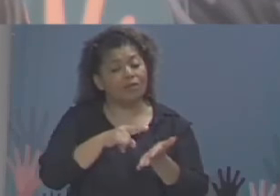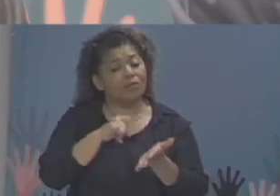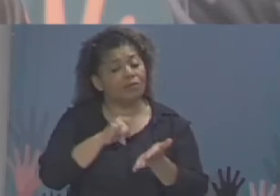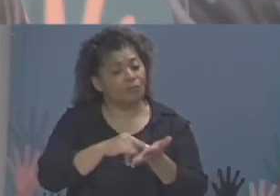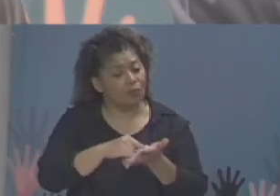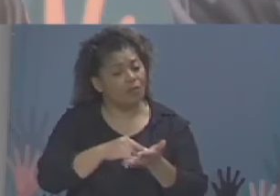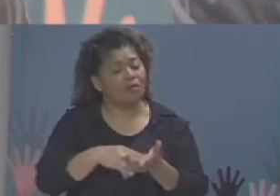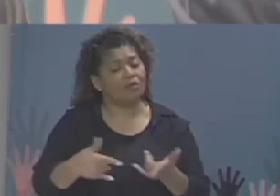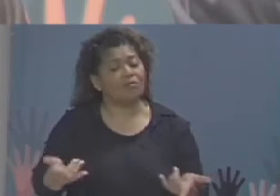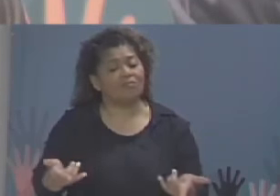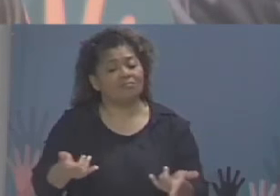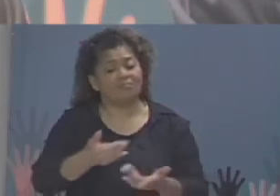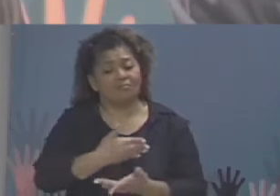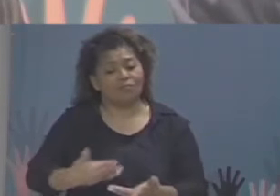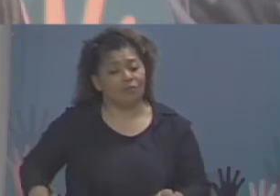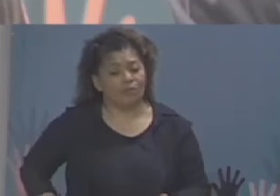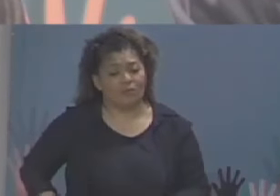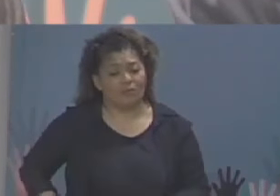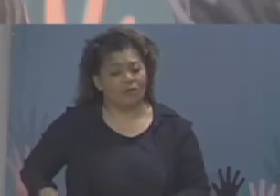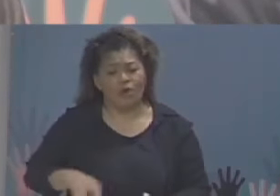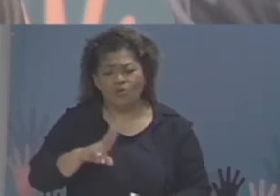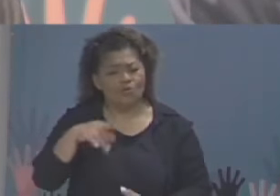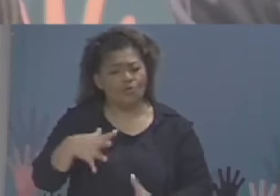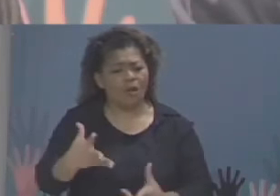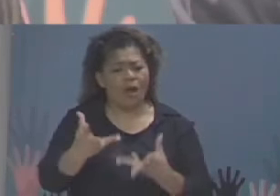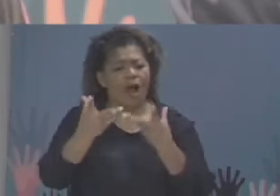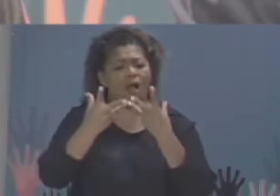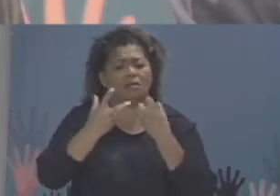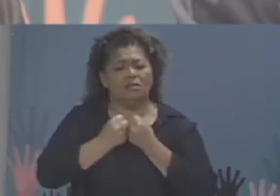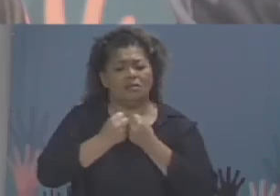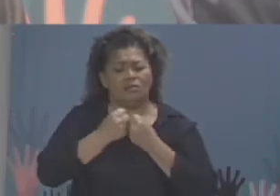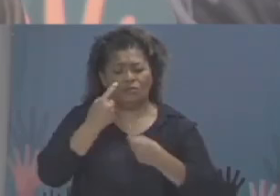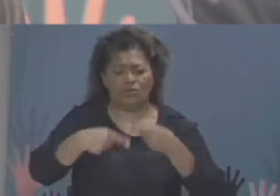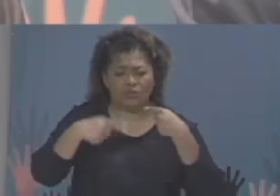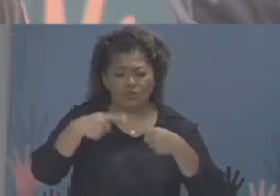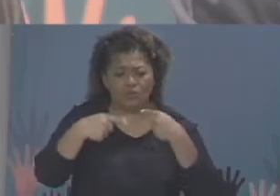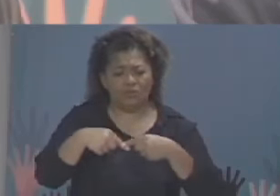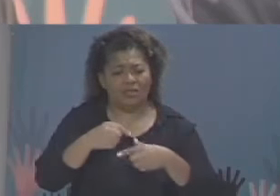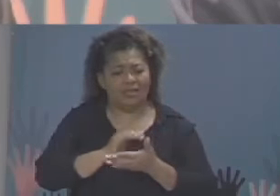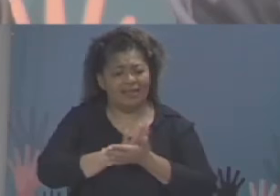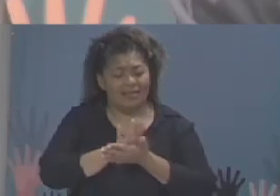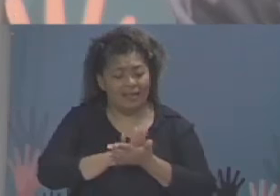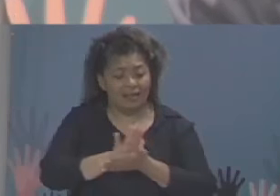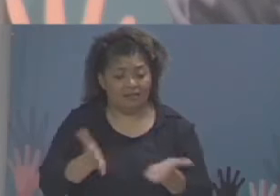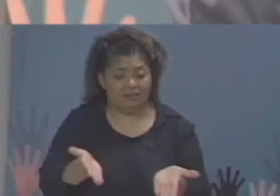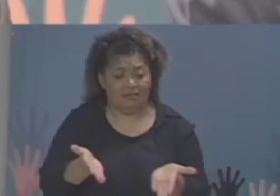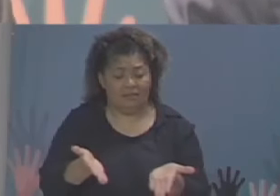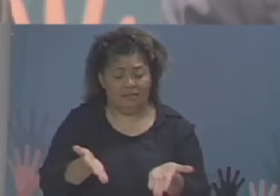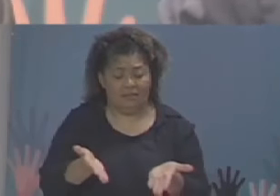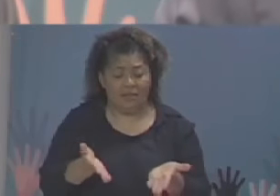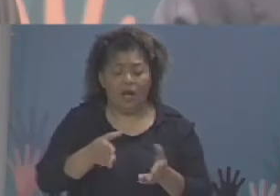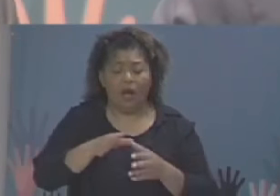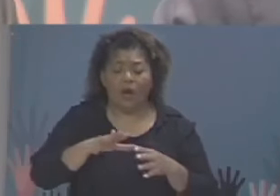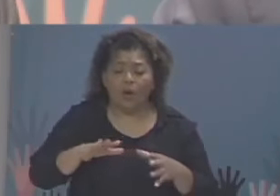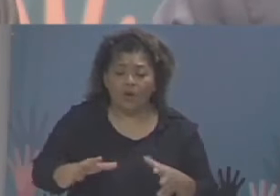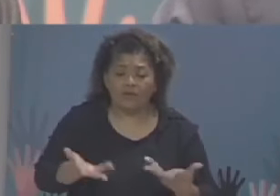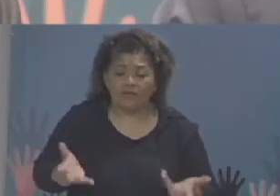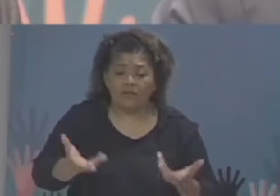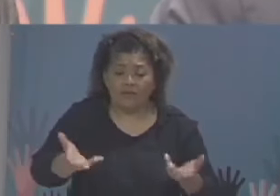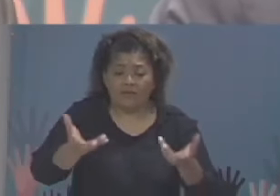nunca aceitou discutir as relações e condições de trabalho estão registradas na APAF. inclusive quando foi promovida